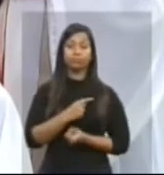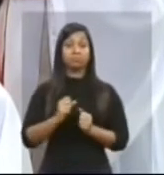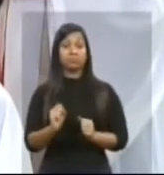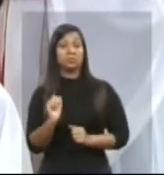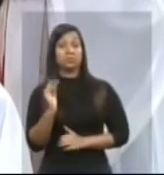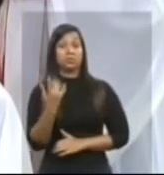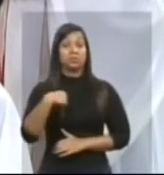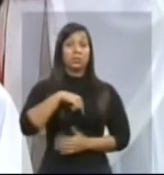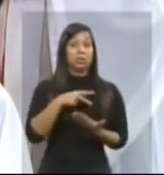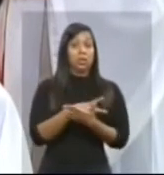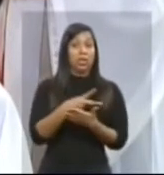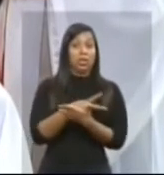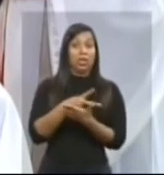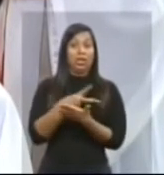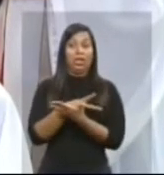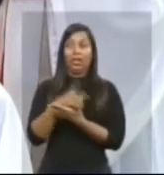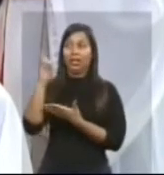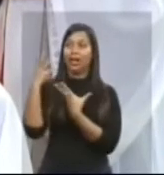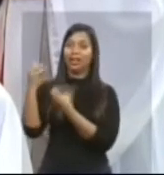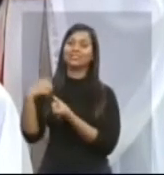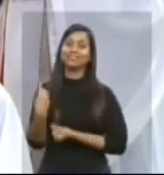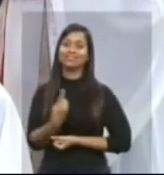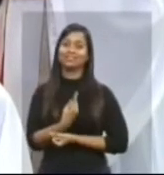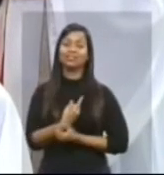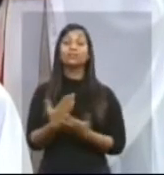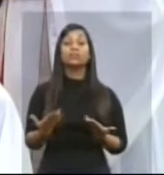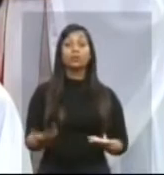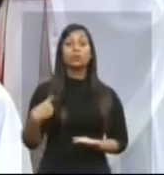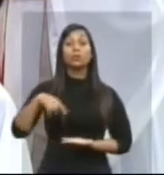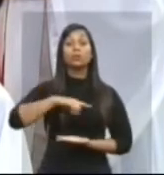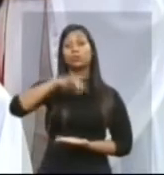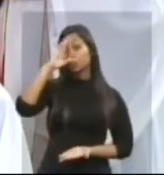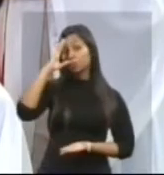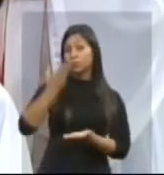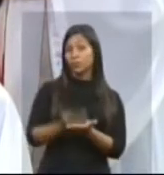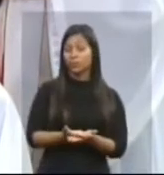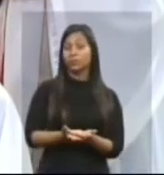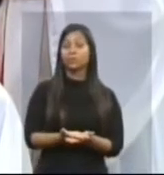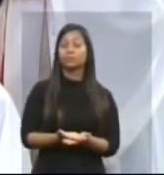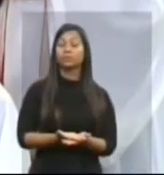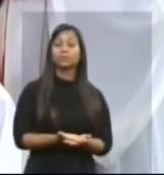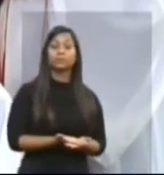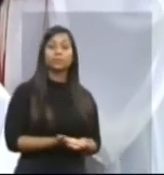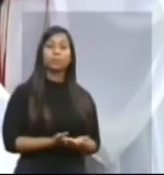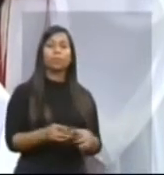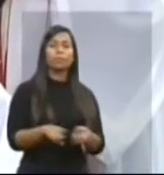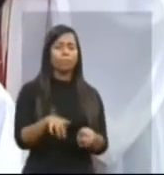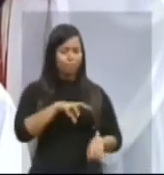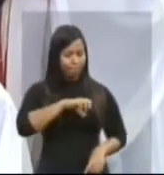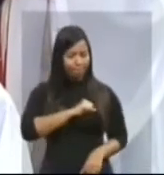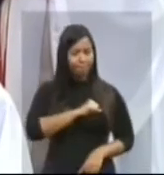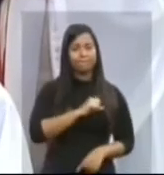que a gente faça muitas travessuras, não é? Então, com essa confiança e com